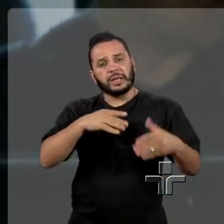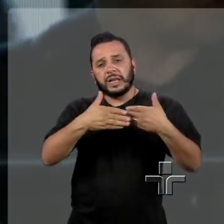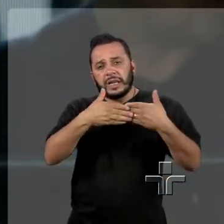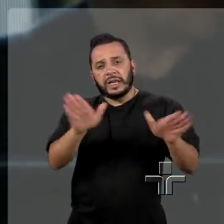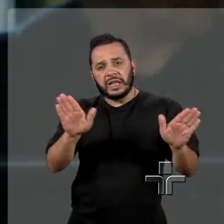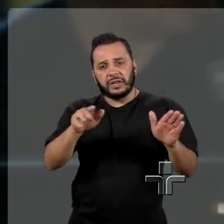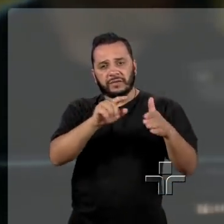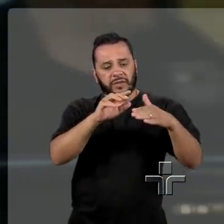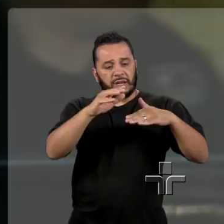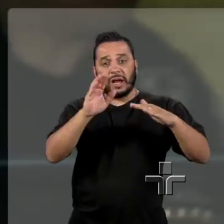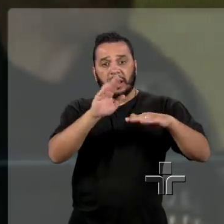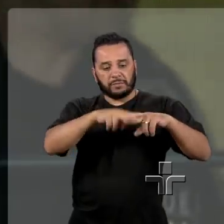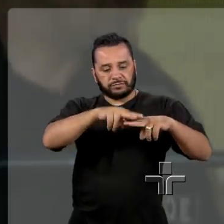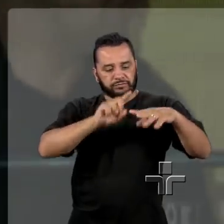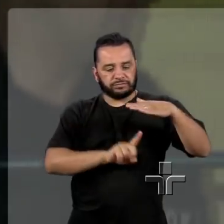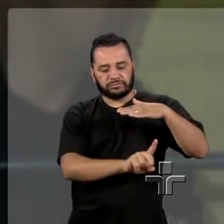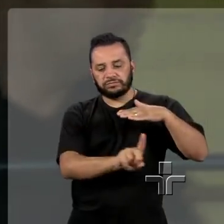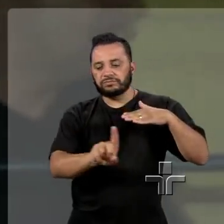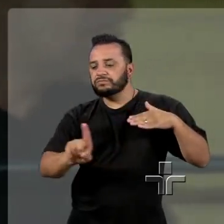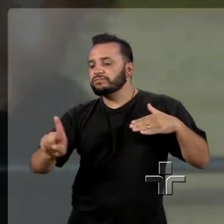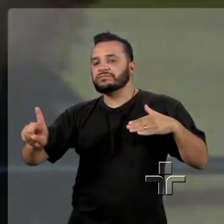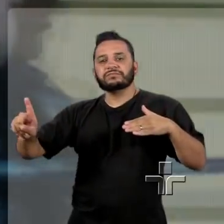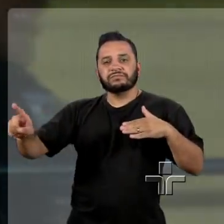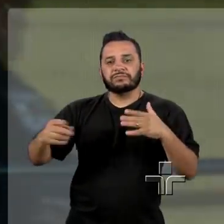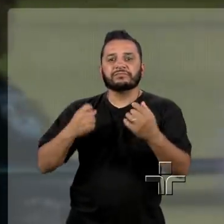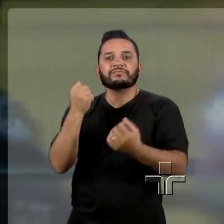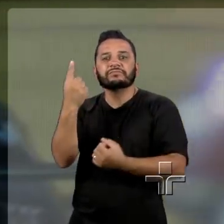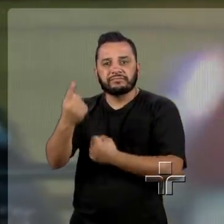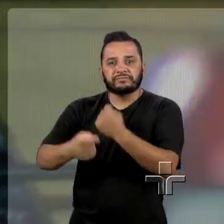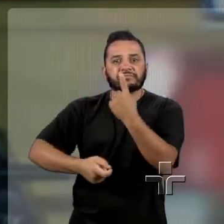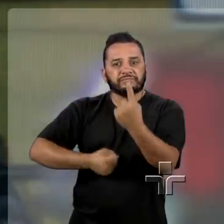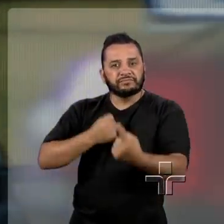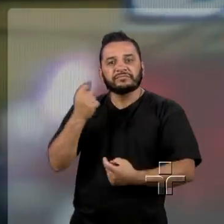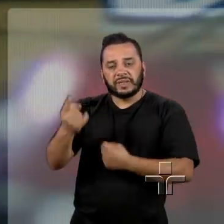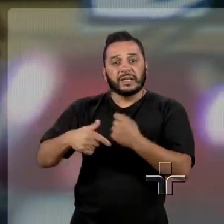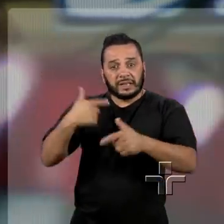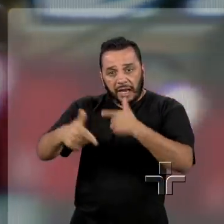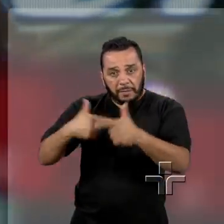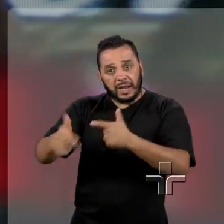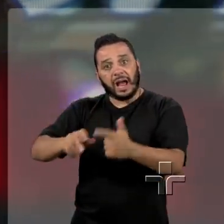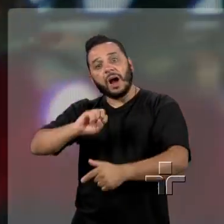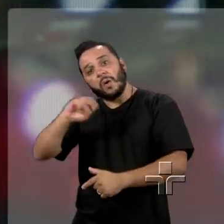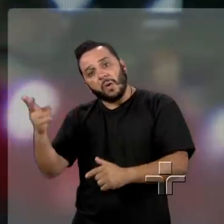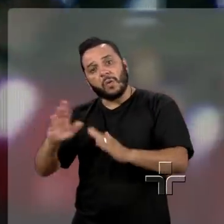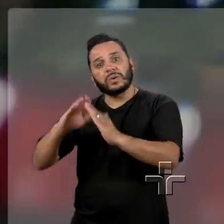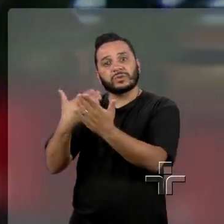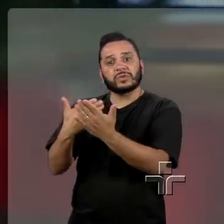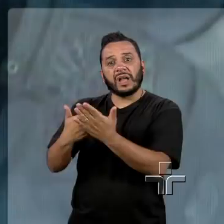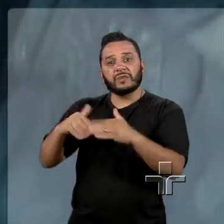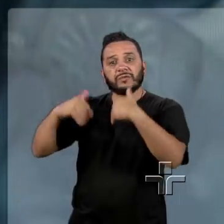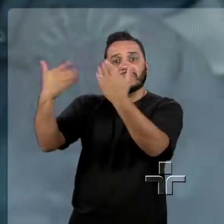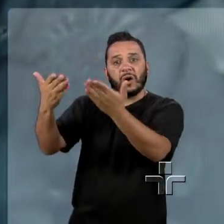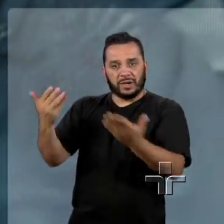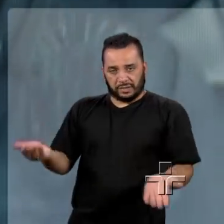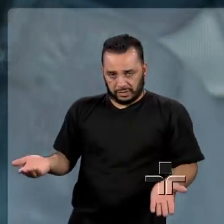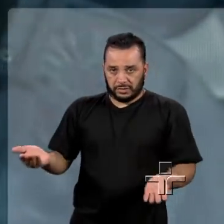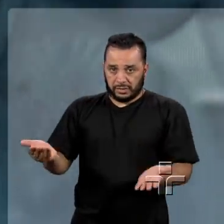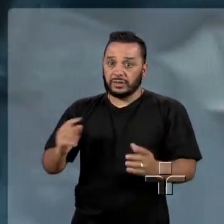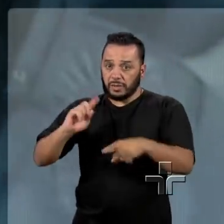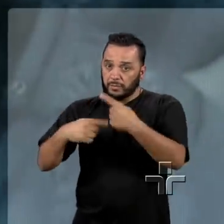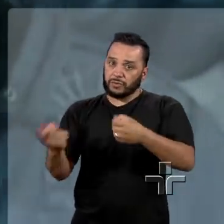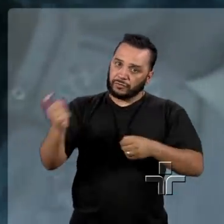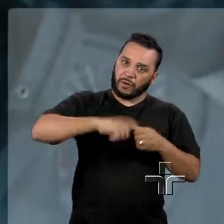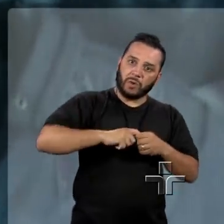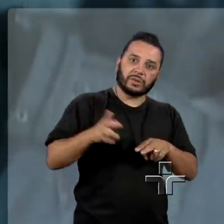semiaberto, que permite ao detento saídas temporárias e trabalho ou estudo fora da prisão. A vara de execuções